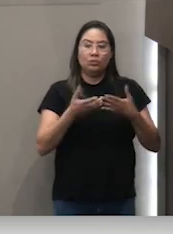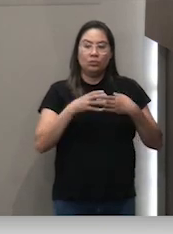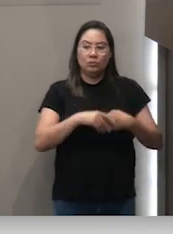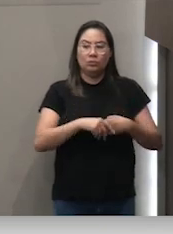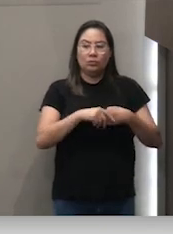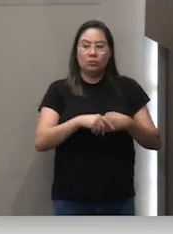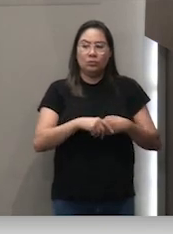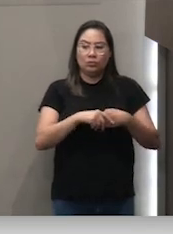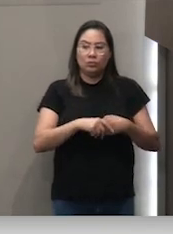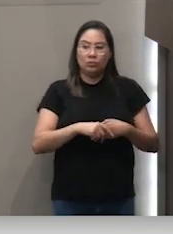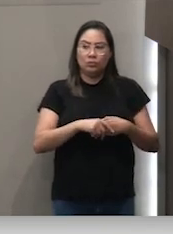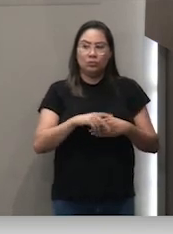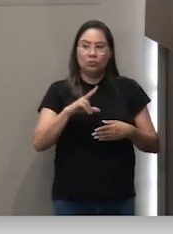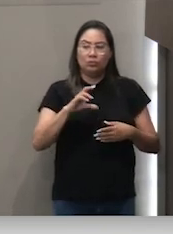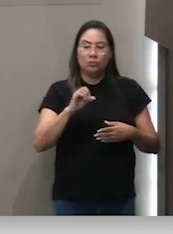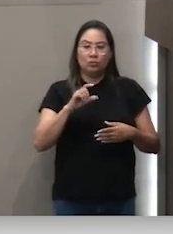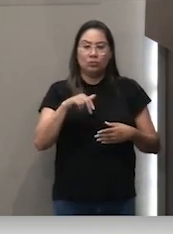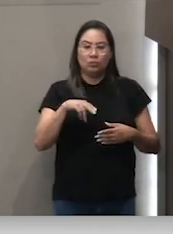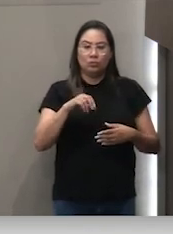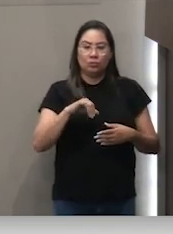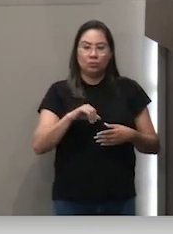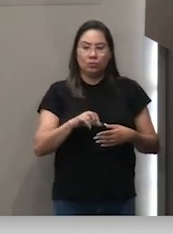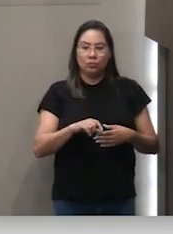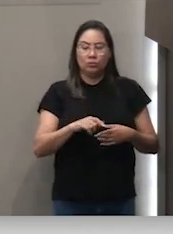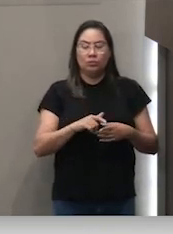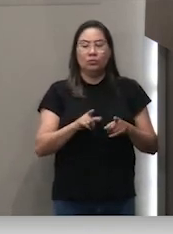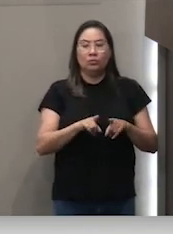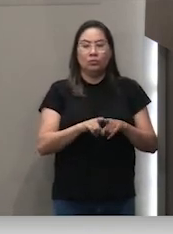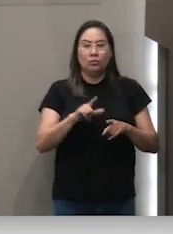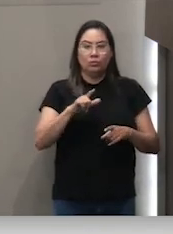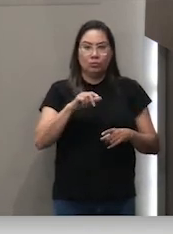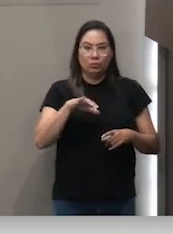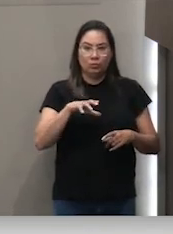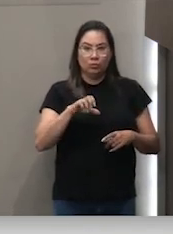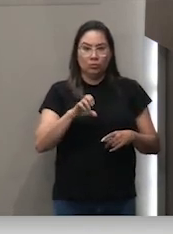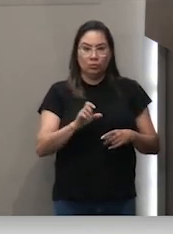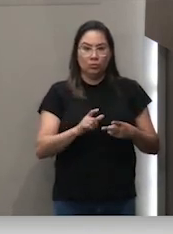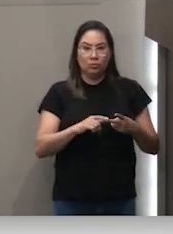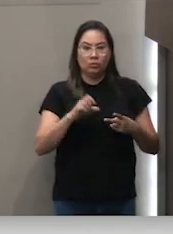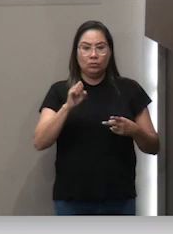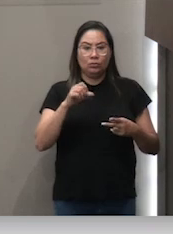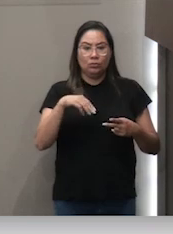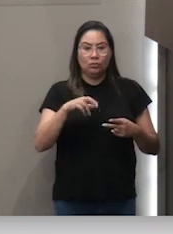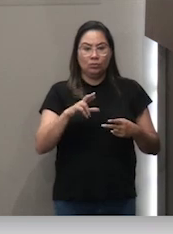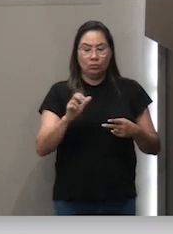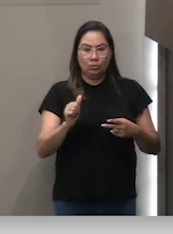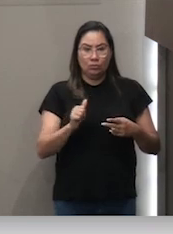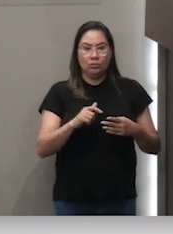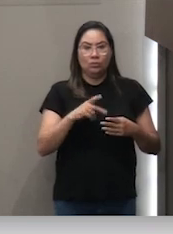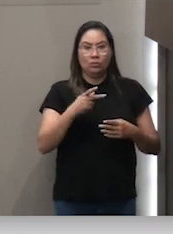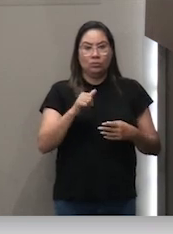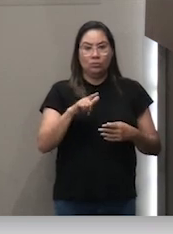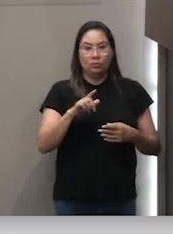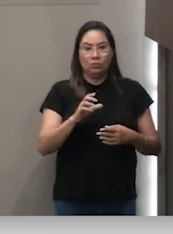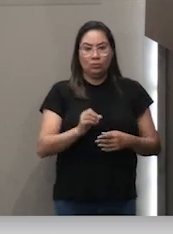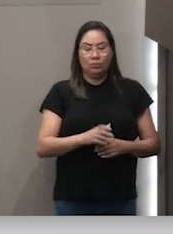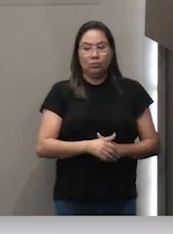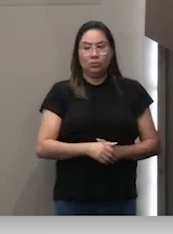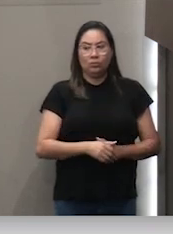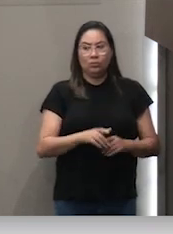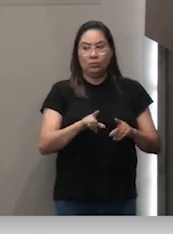quero saudar aqui o Volney, a Luciane, a Samara e o Paulo e